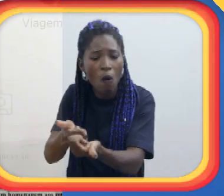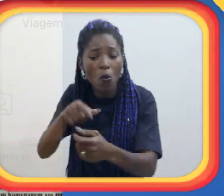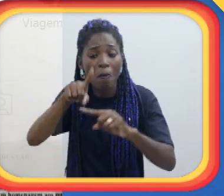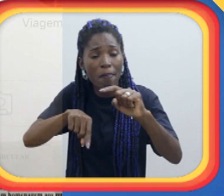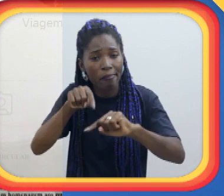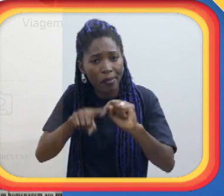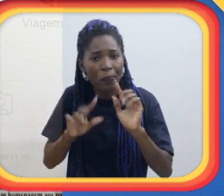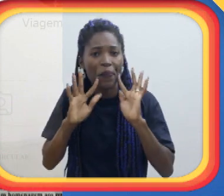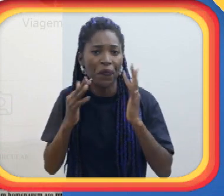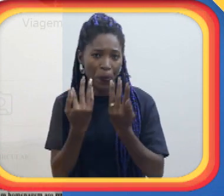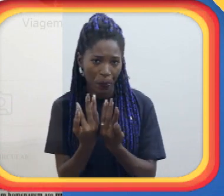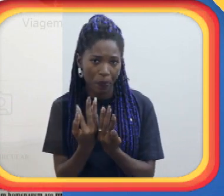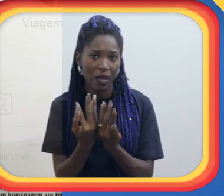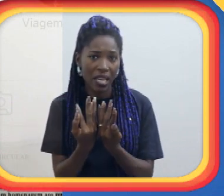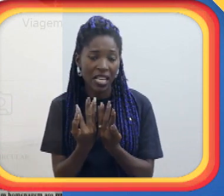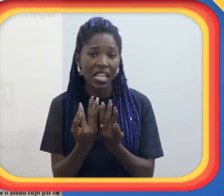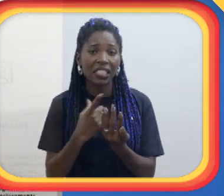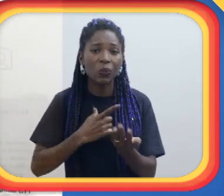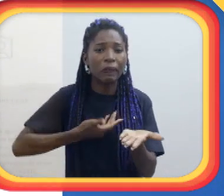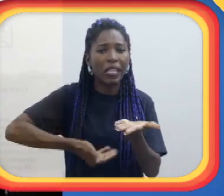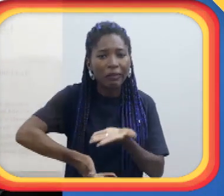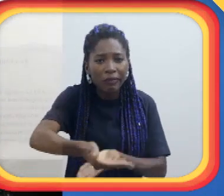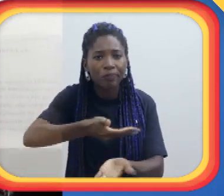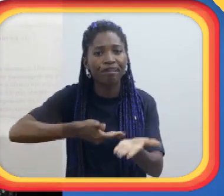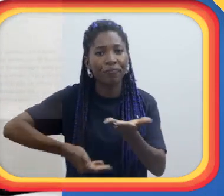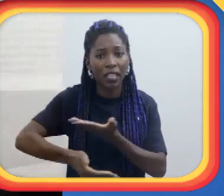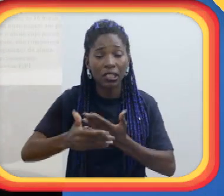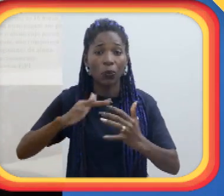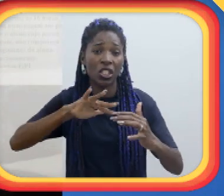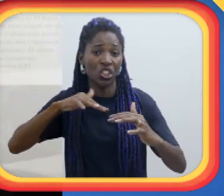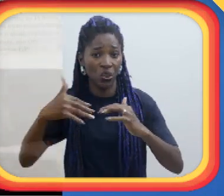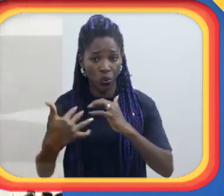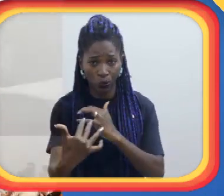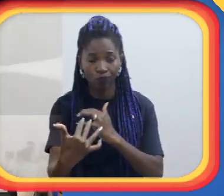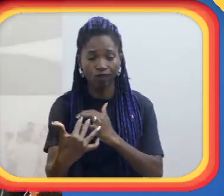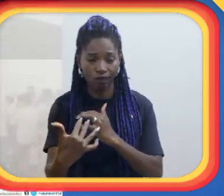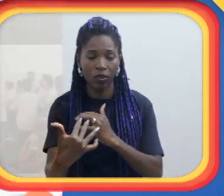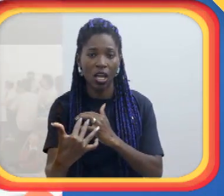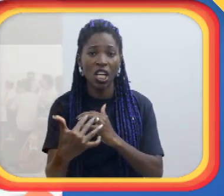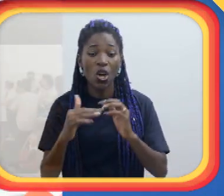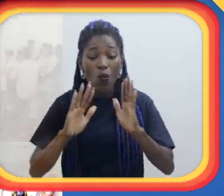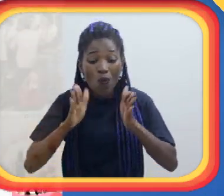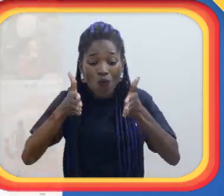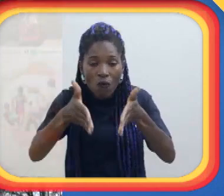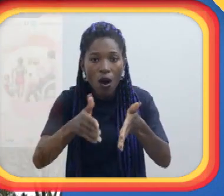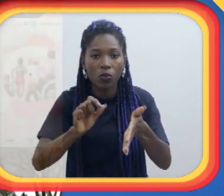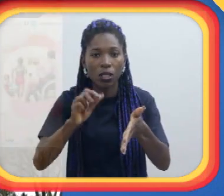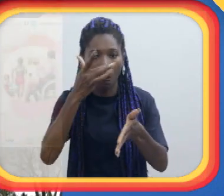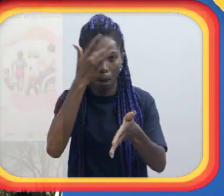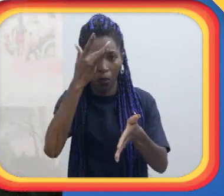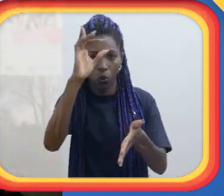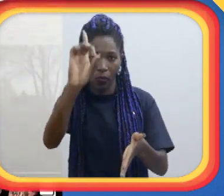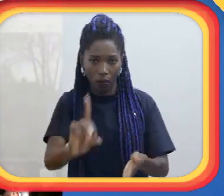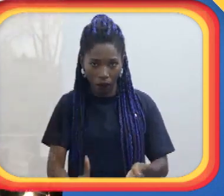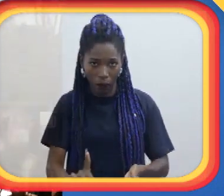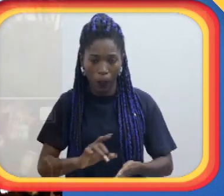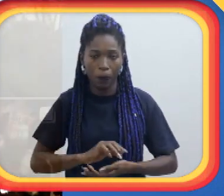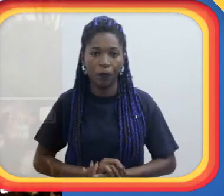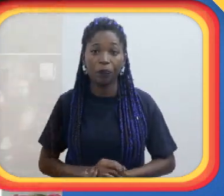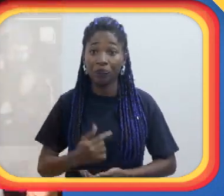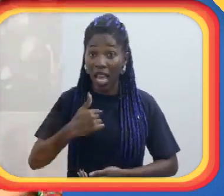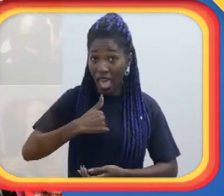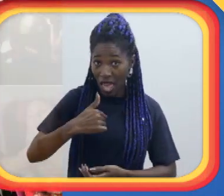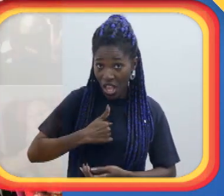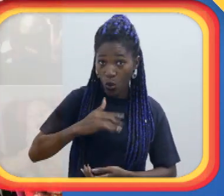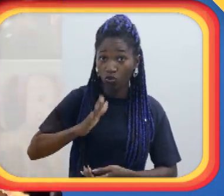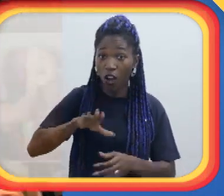as famílias, enfim, estabeleço uma série de interações por meio das redes sociais focada na pessoa com